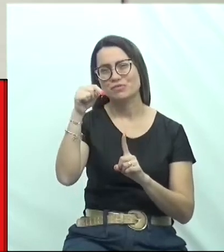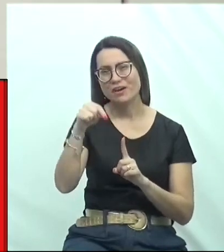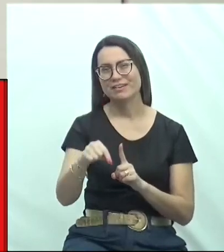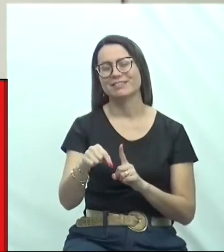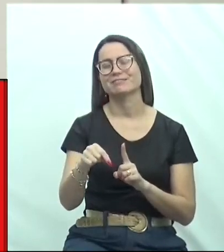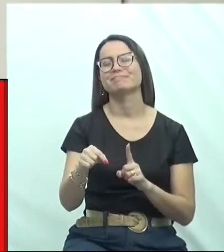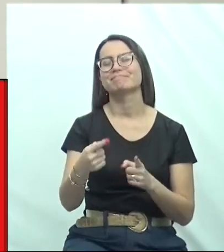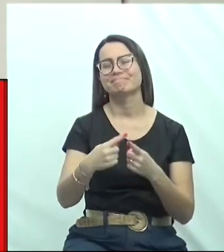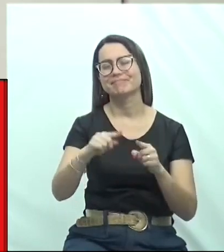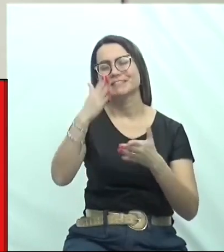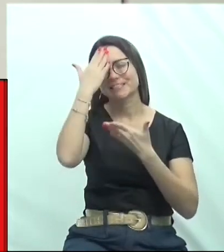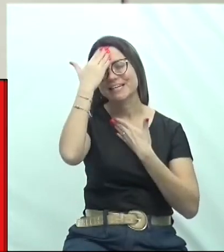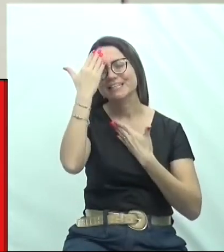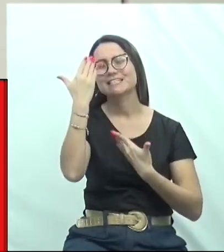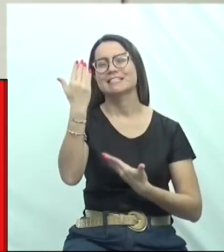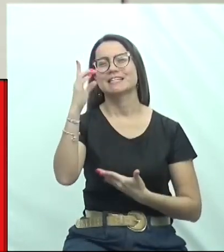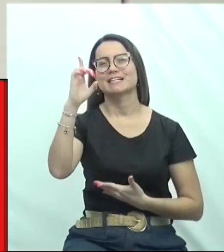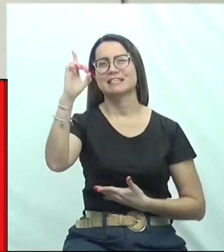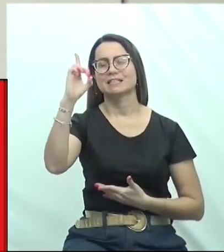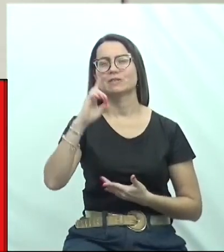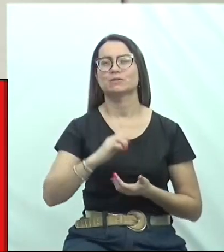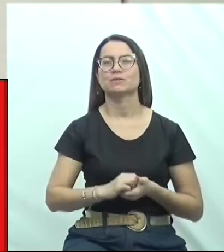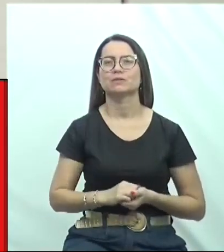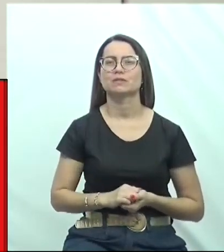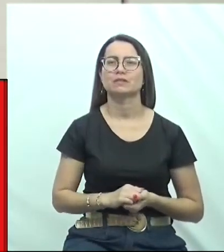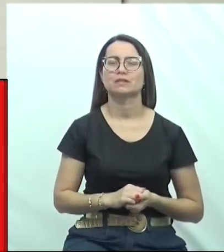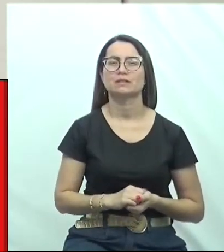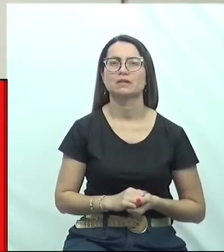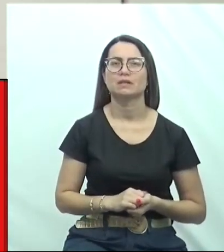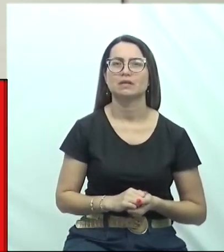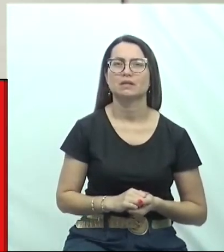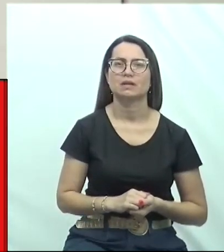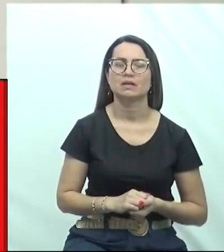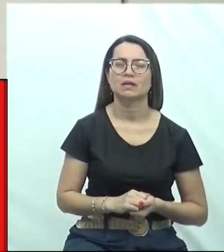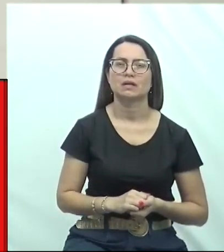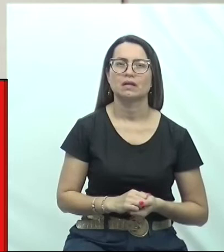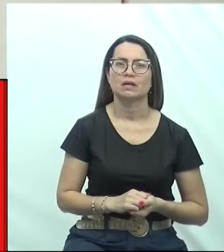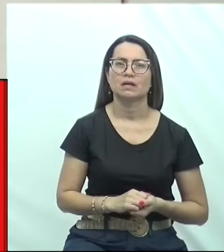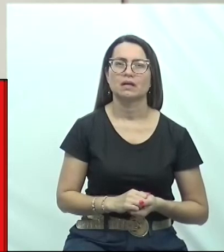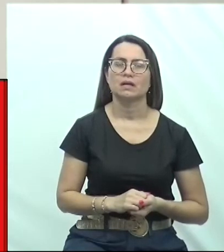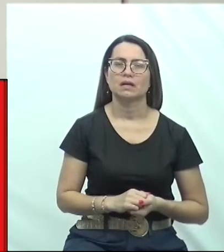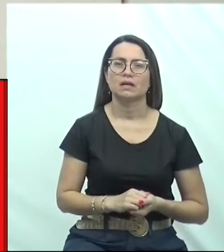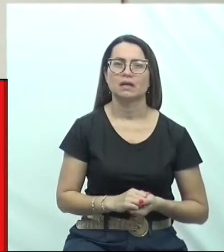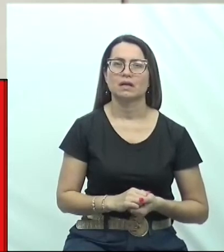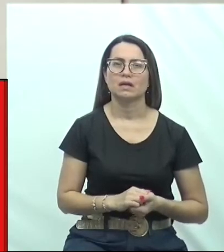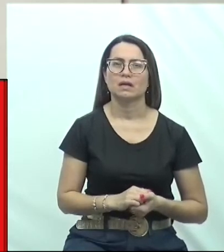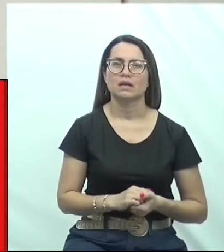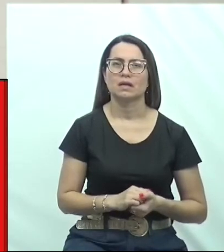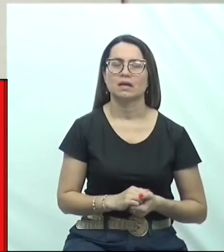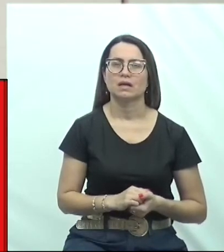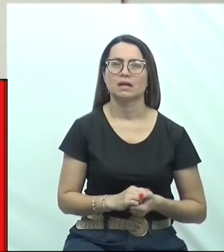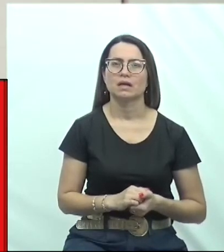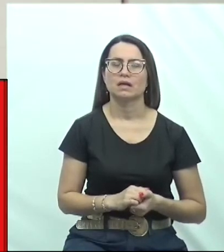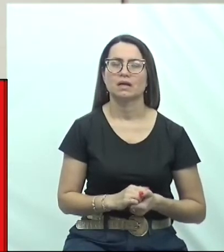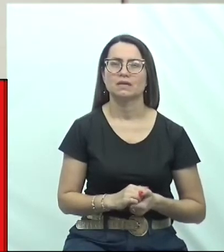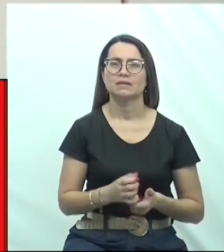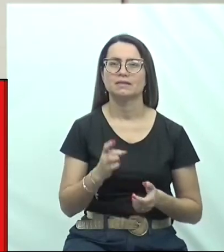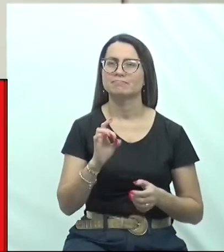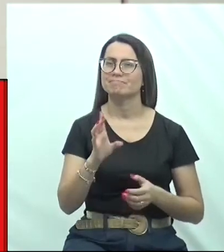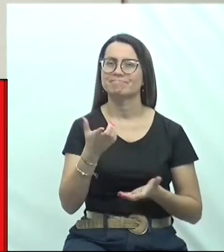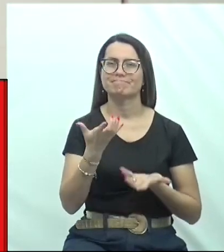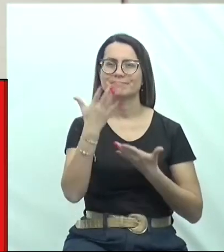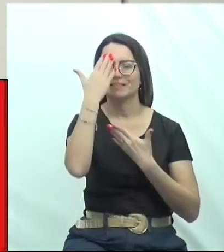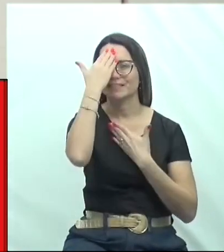Deus que é minha família, né? Que são a minha base, meu alicerce. Então, só tenho a agradecer